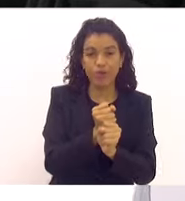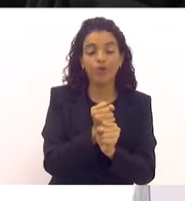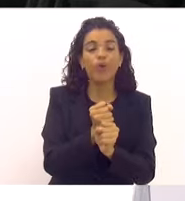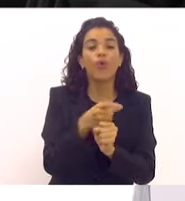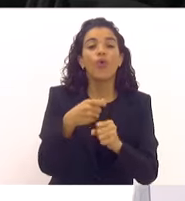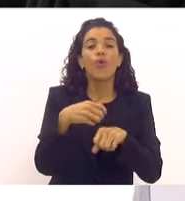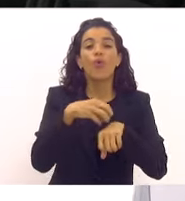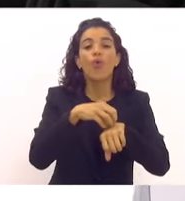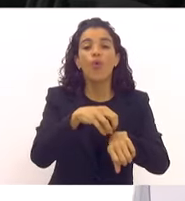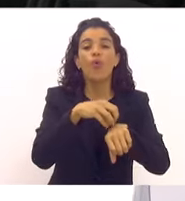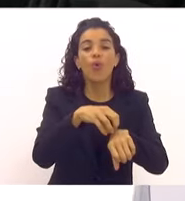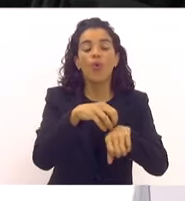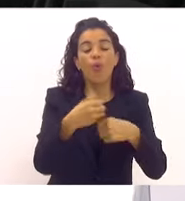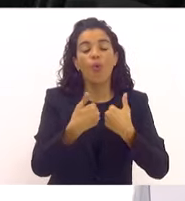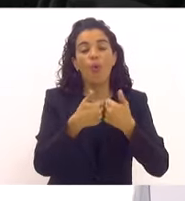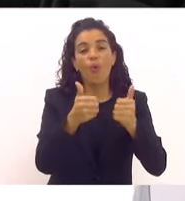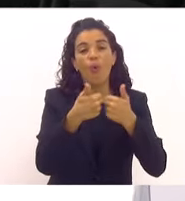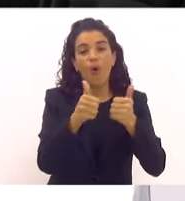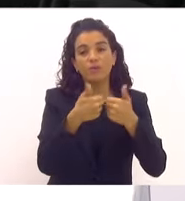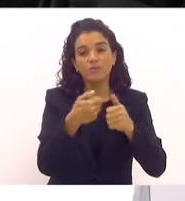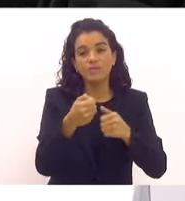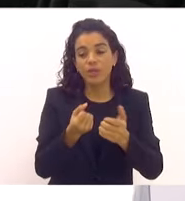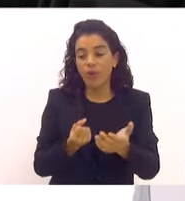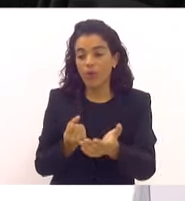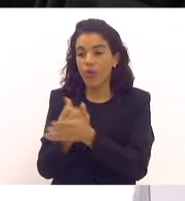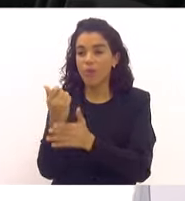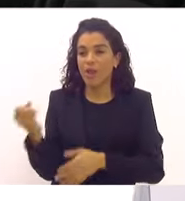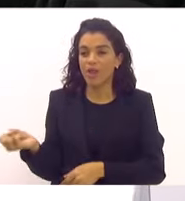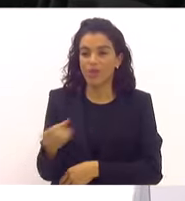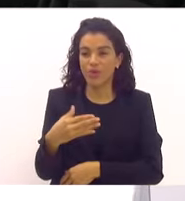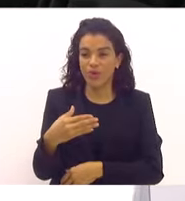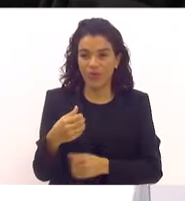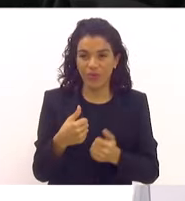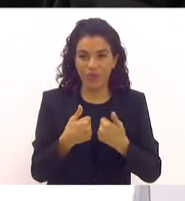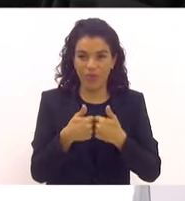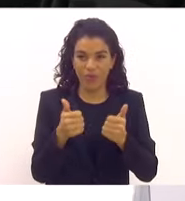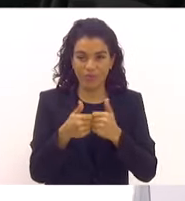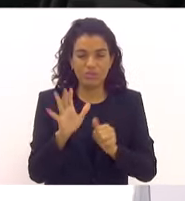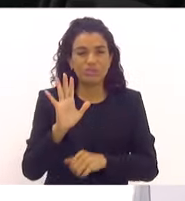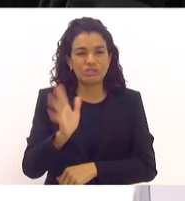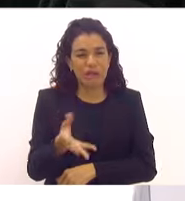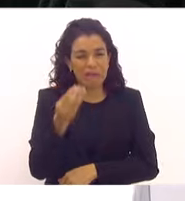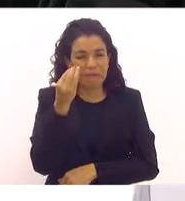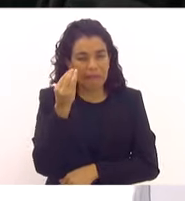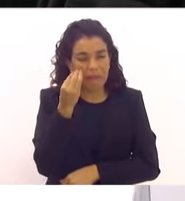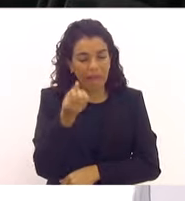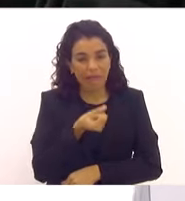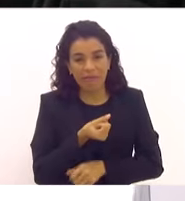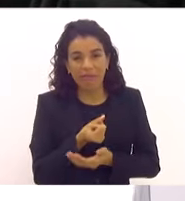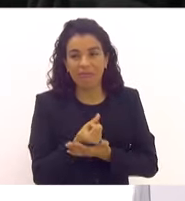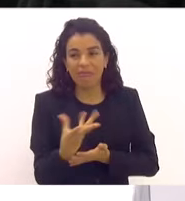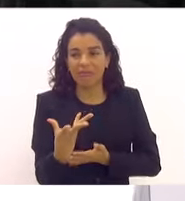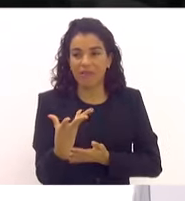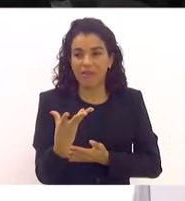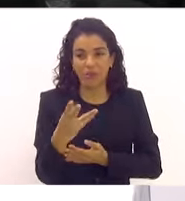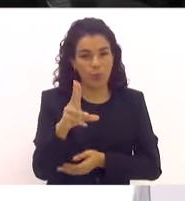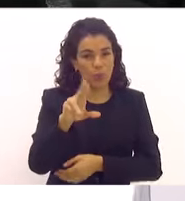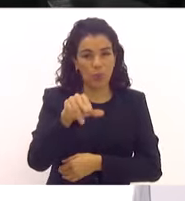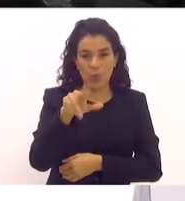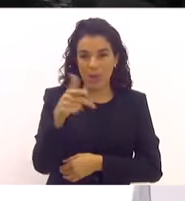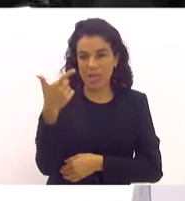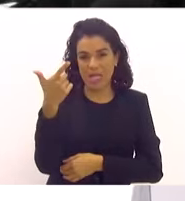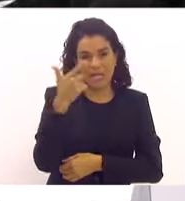está amortizado e a empresa tem que comprar outro. E eu já tentei diversas vezes e jamais